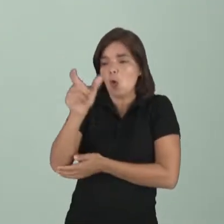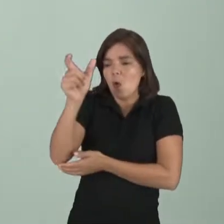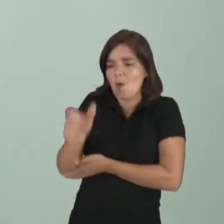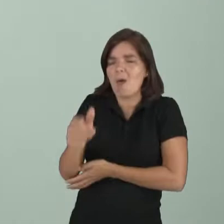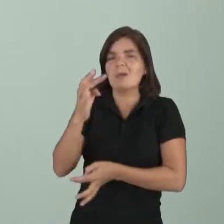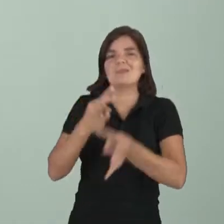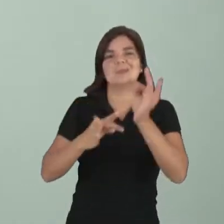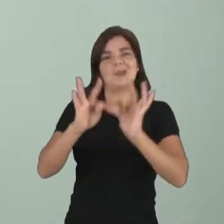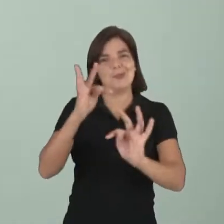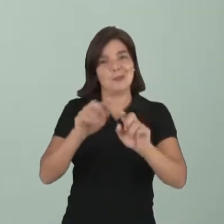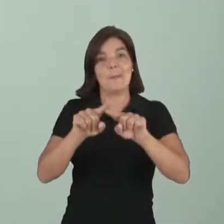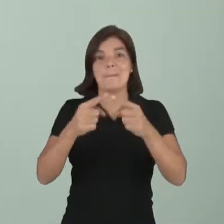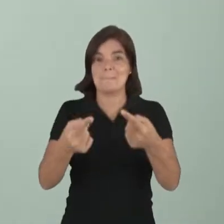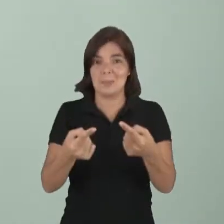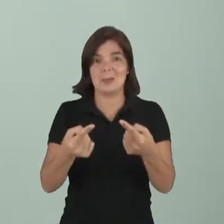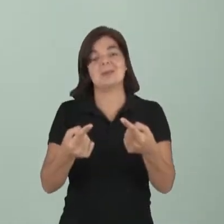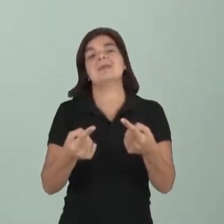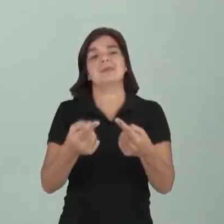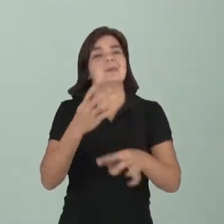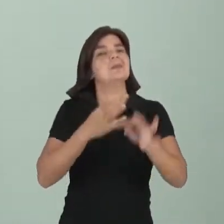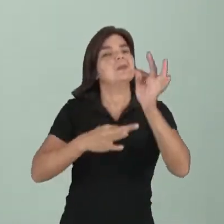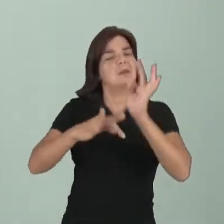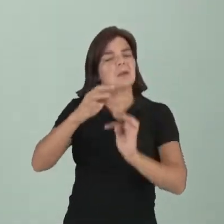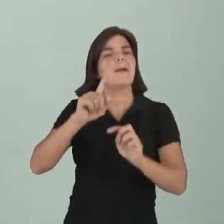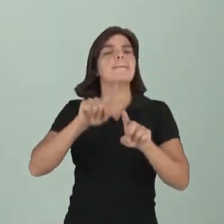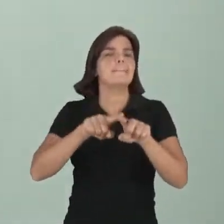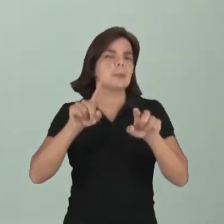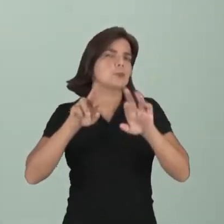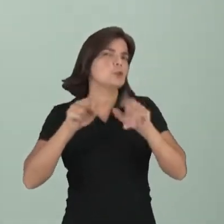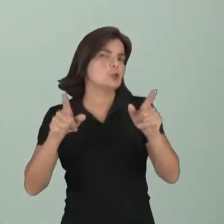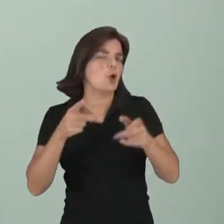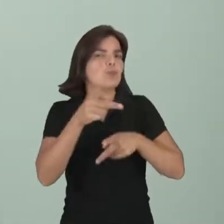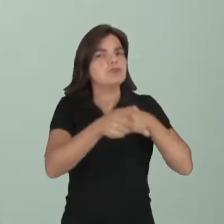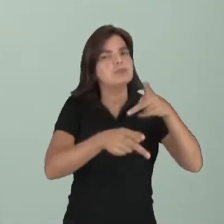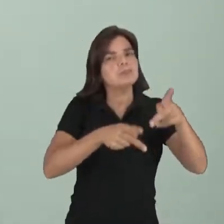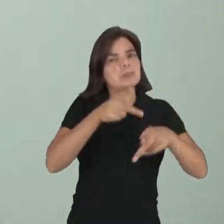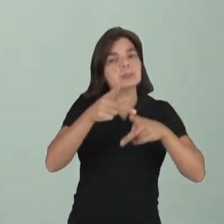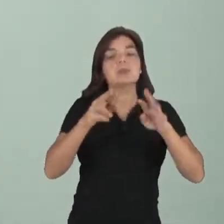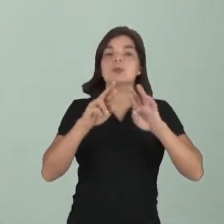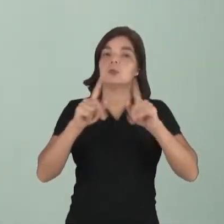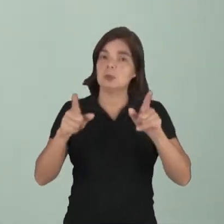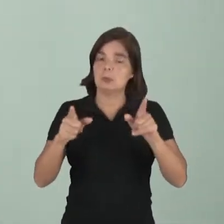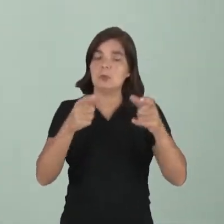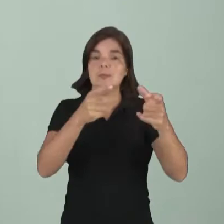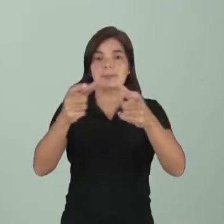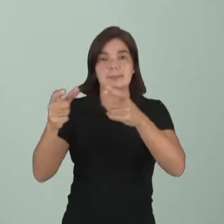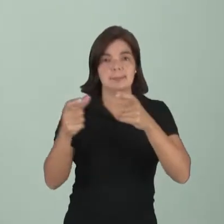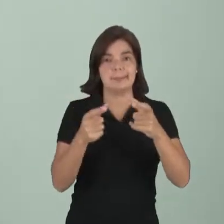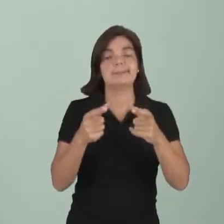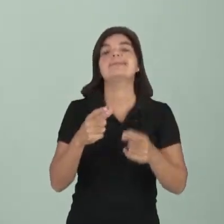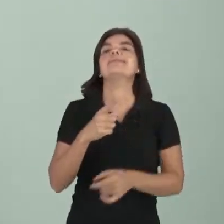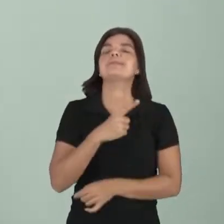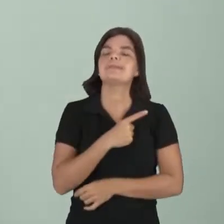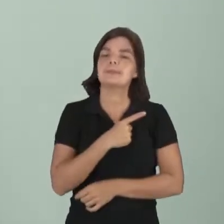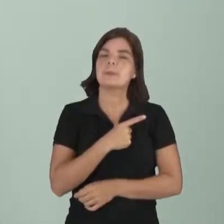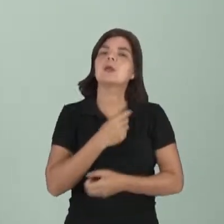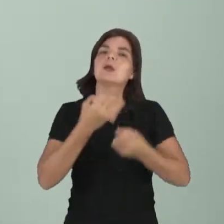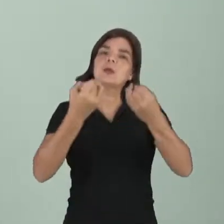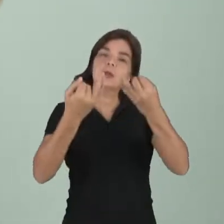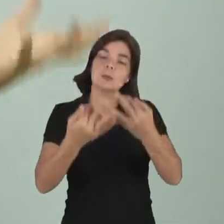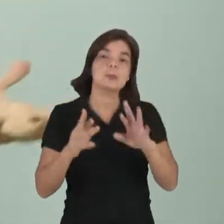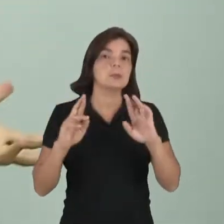é tecnologia, certo? A tecnologia, ela é para diferentes povos, diferentes ramificações, então a gente tem